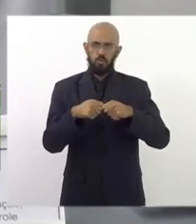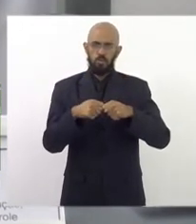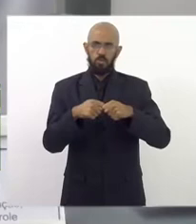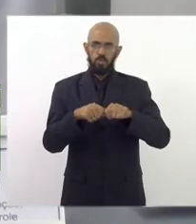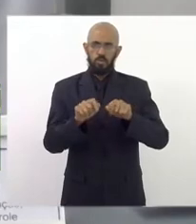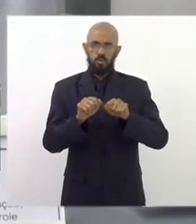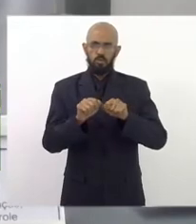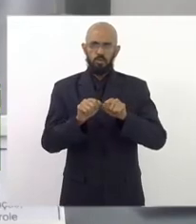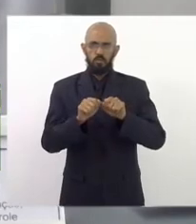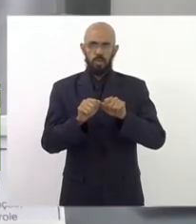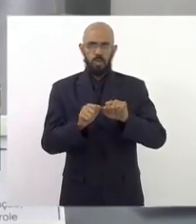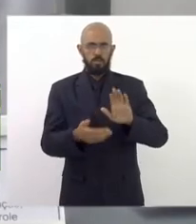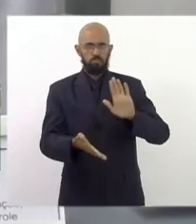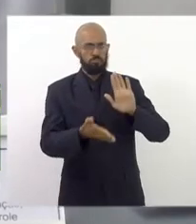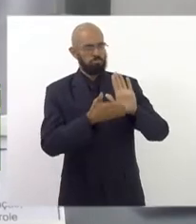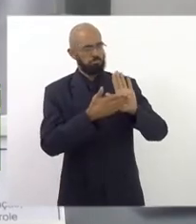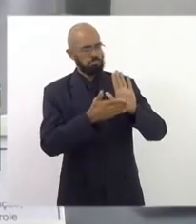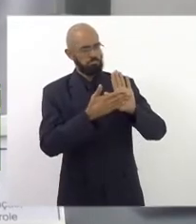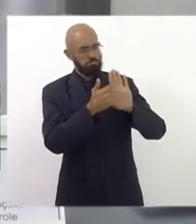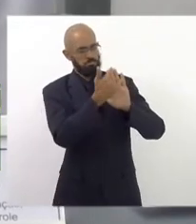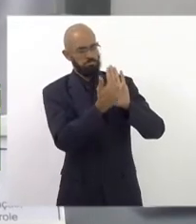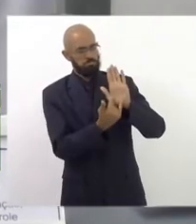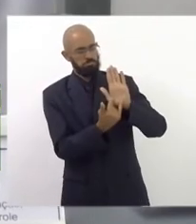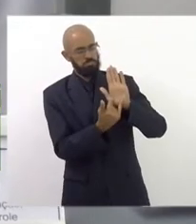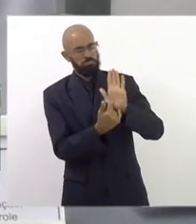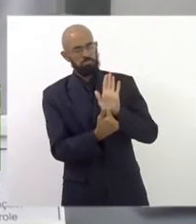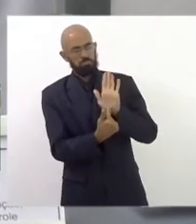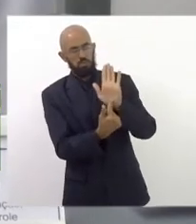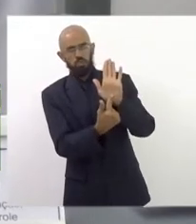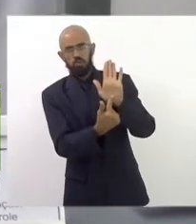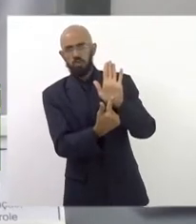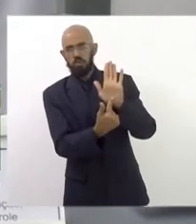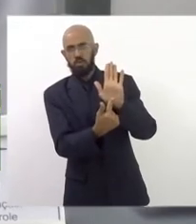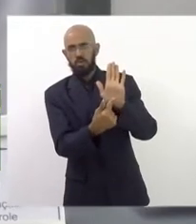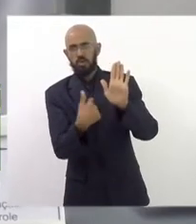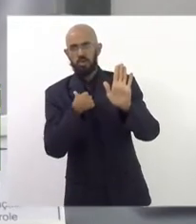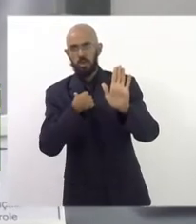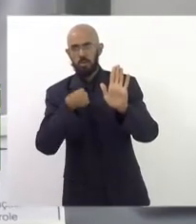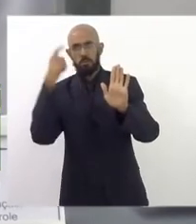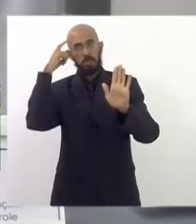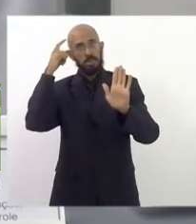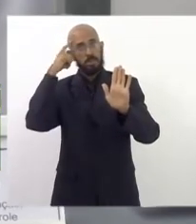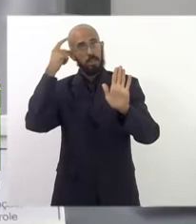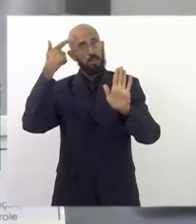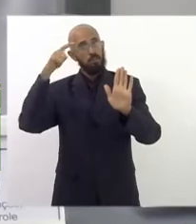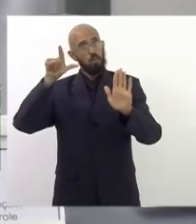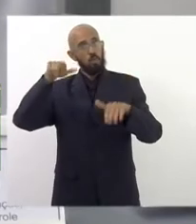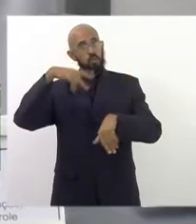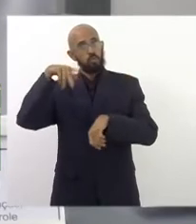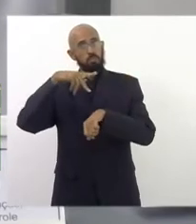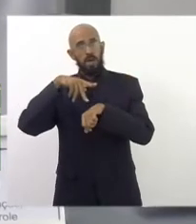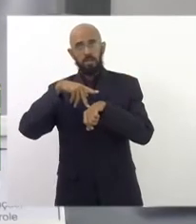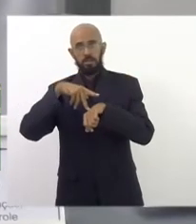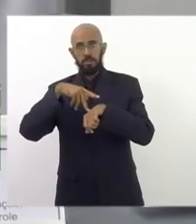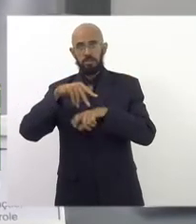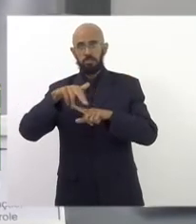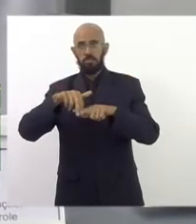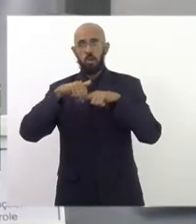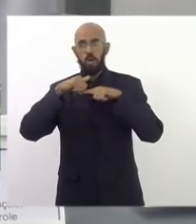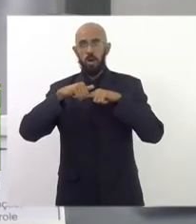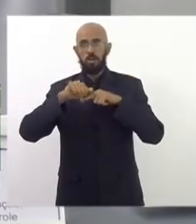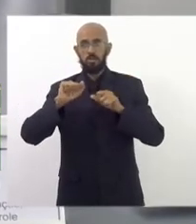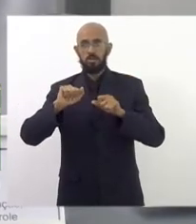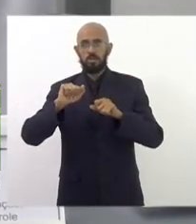uma prestação de contas e eu achei que eu estava em outro país, tal o nível de